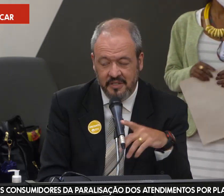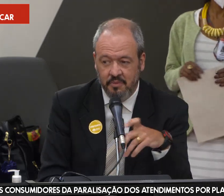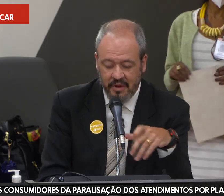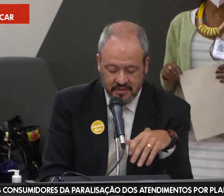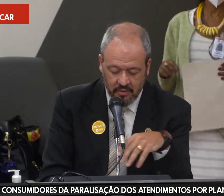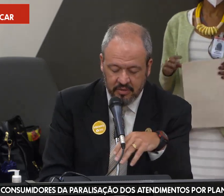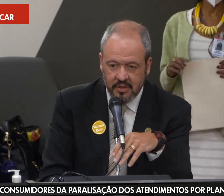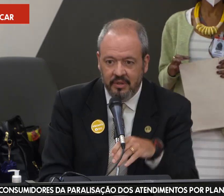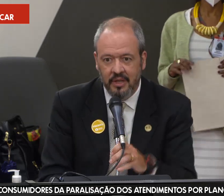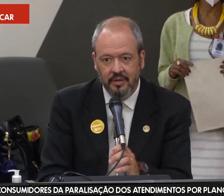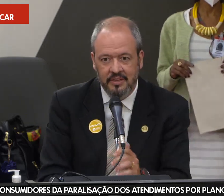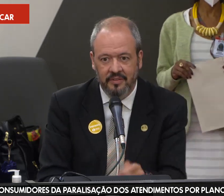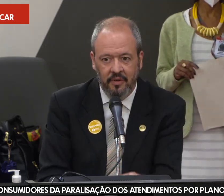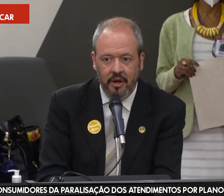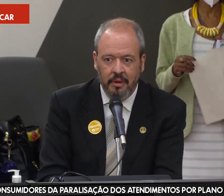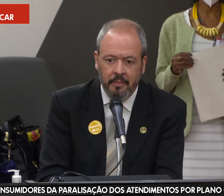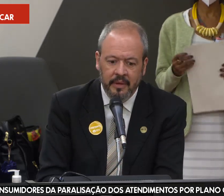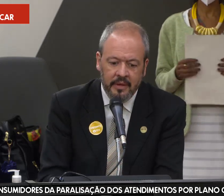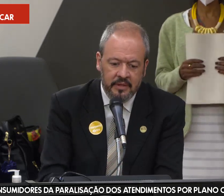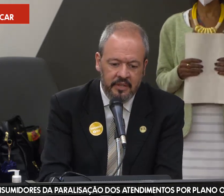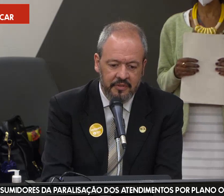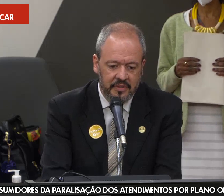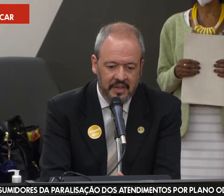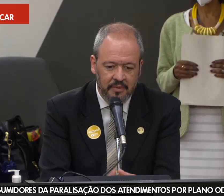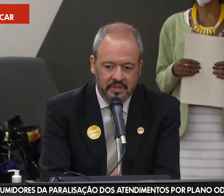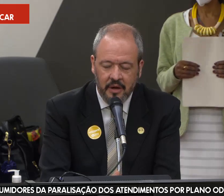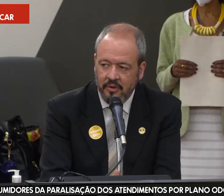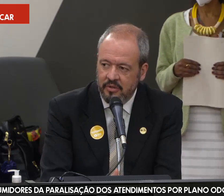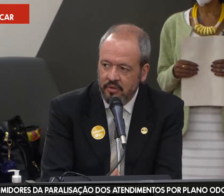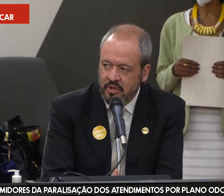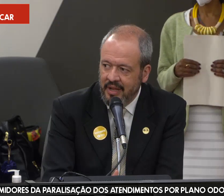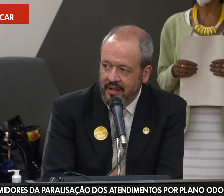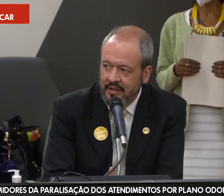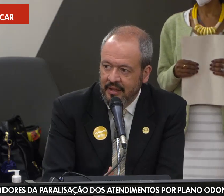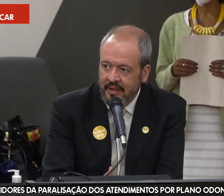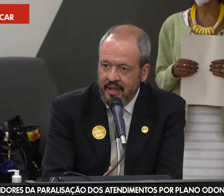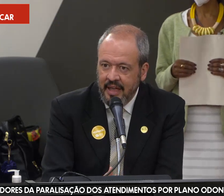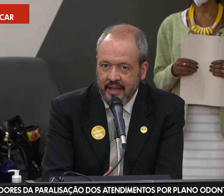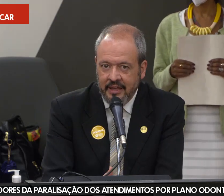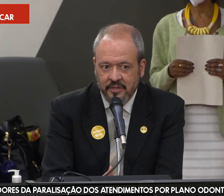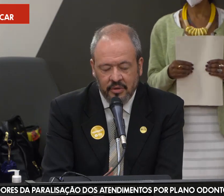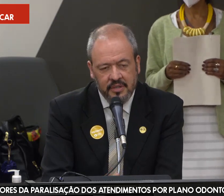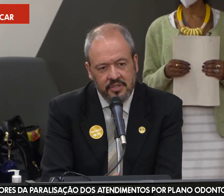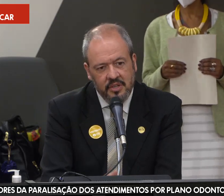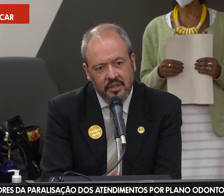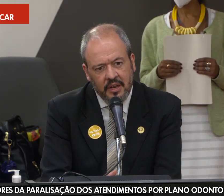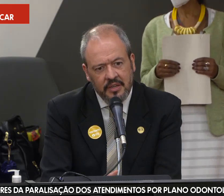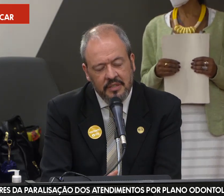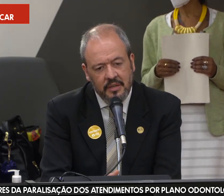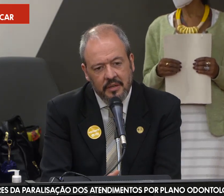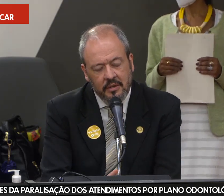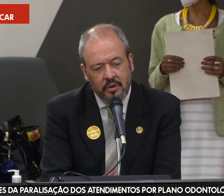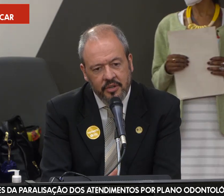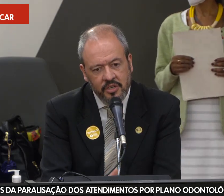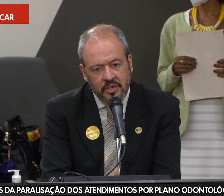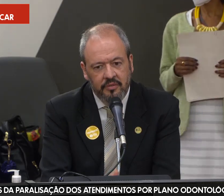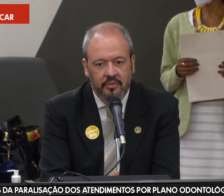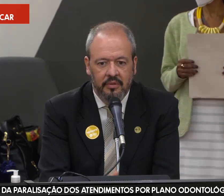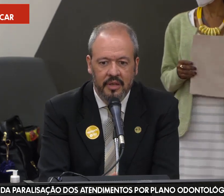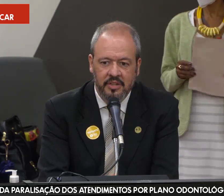eficazes com esse alguns não entendo dessa forma de você buscar solucionar questões de interesse